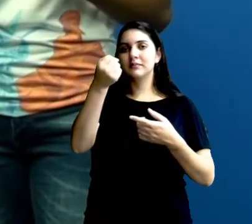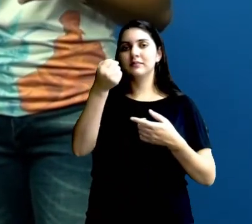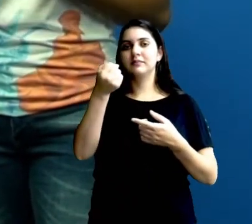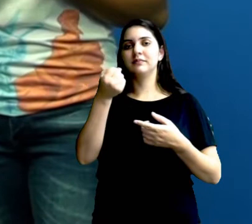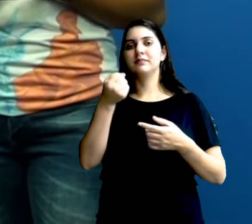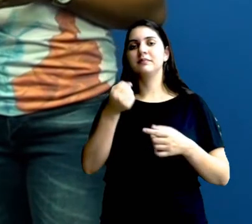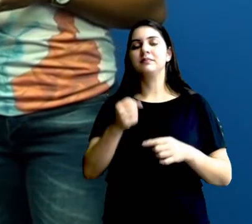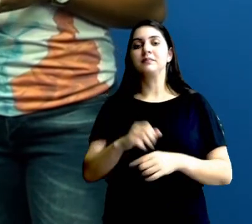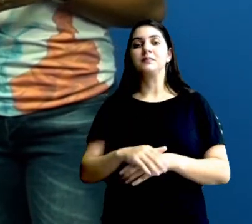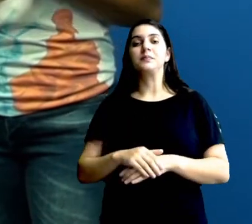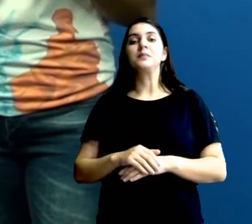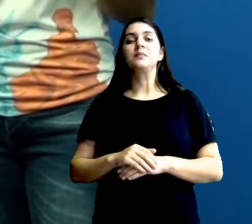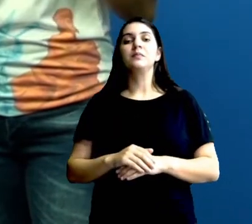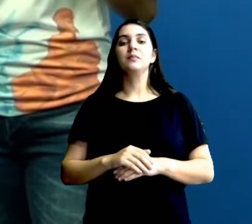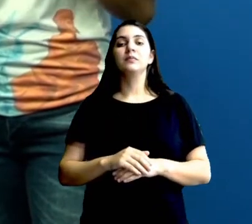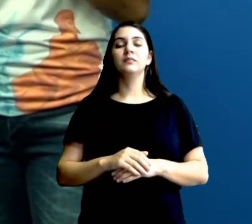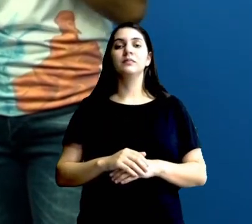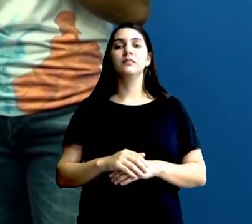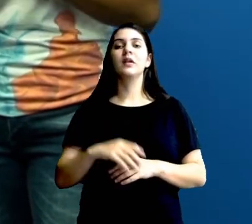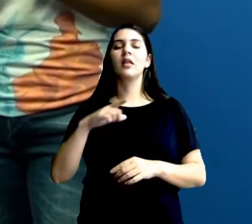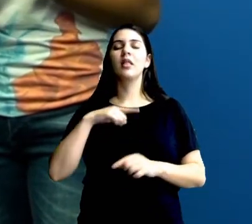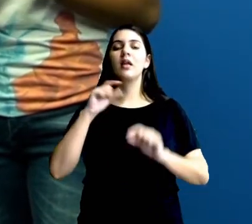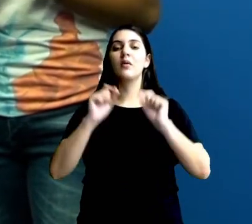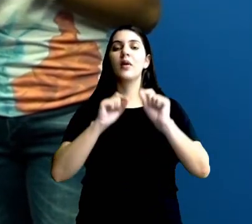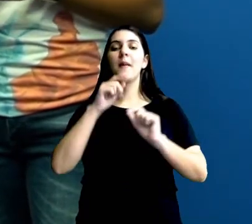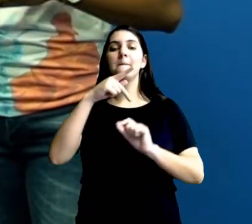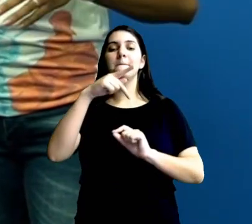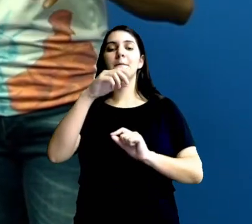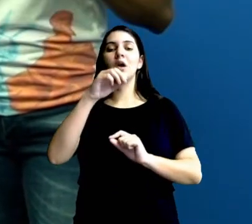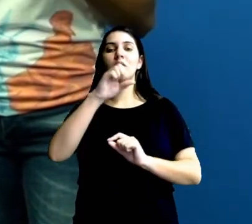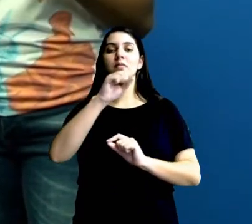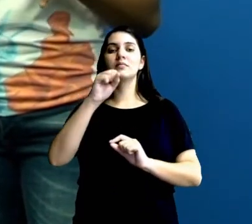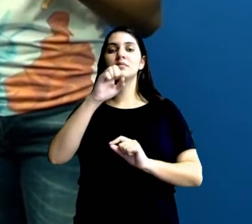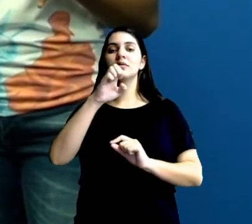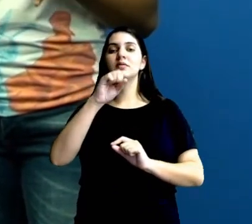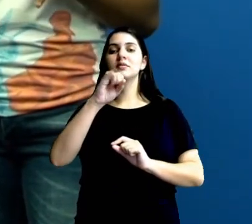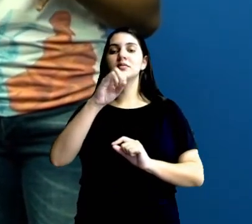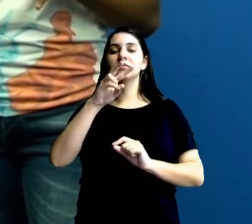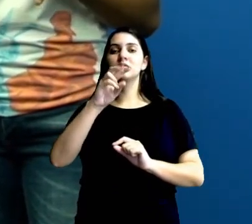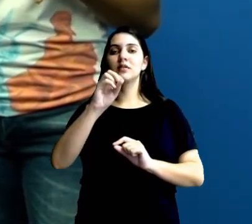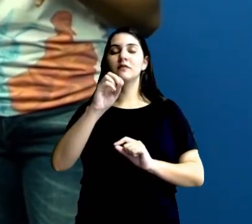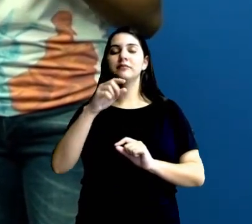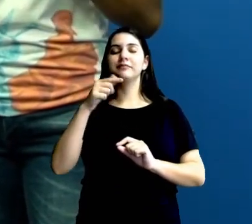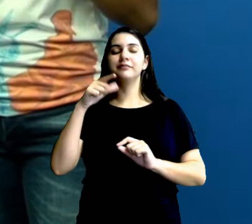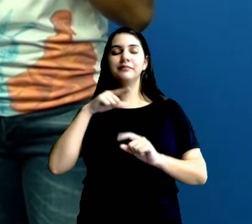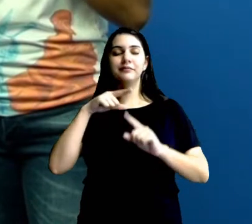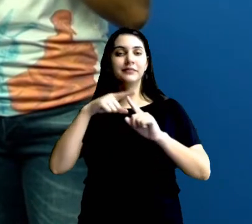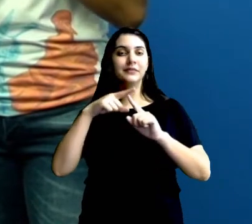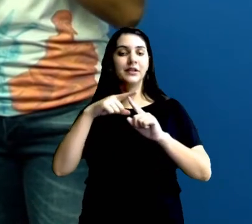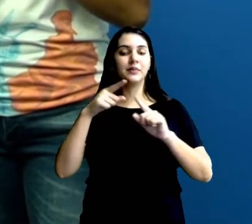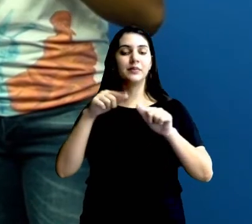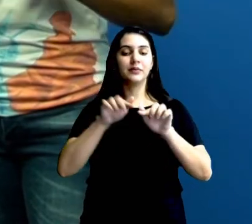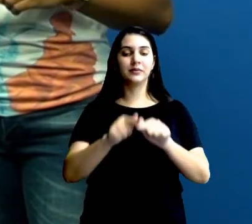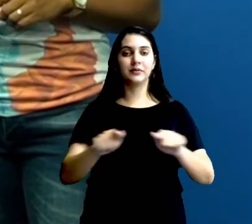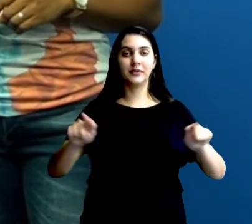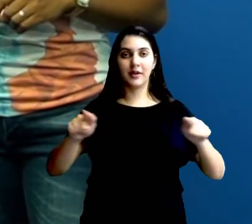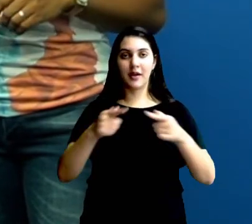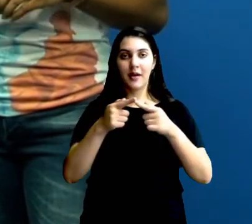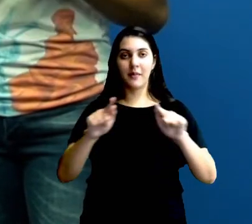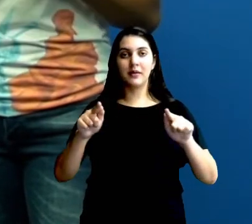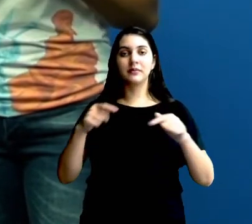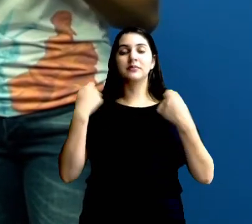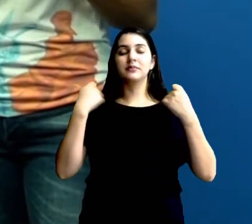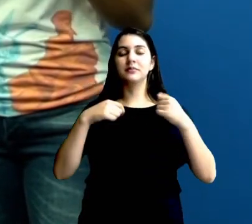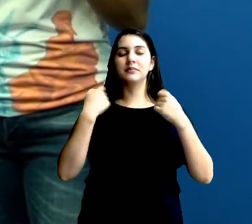de genitive case, que é o possessivo, tá? Nesse tipo de gramática, a gente precisa prestar atenção em alguns